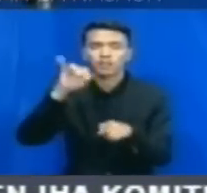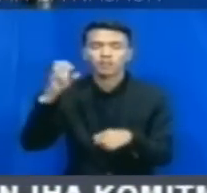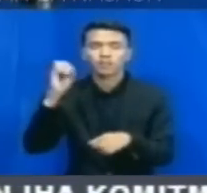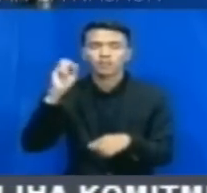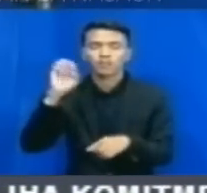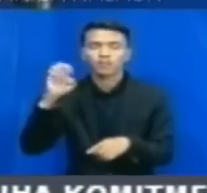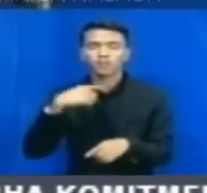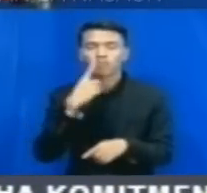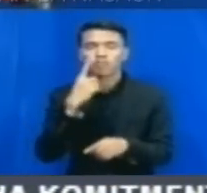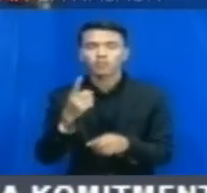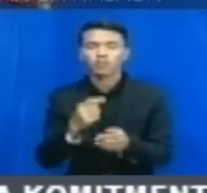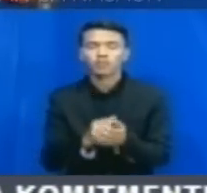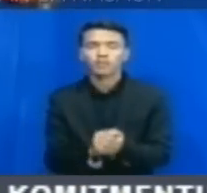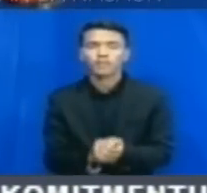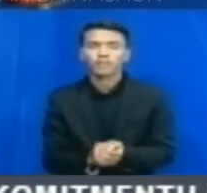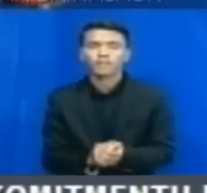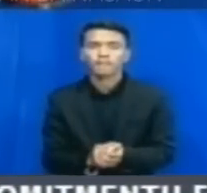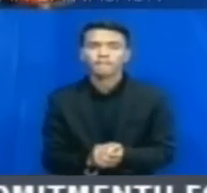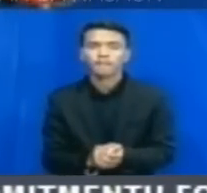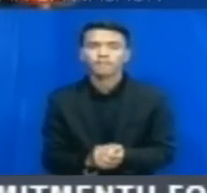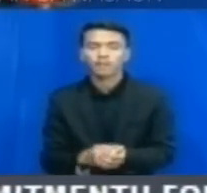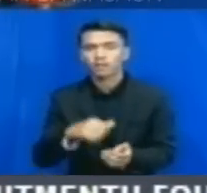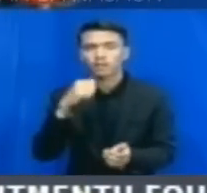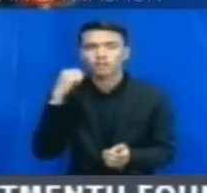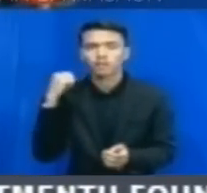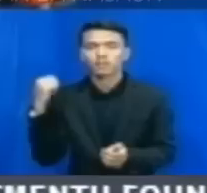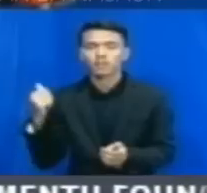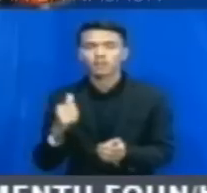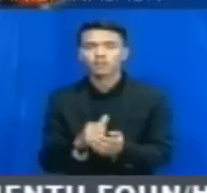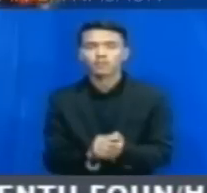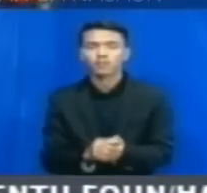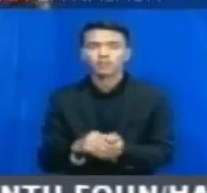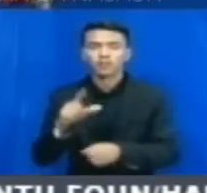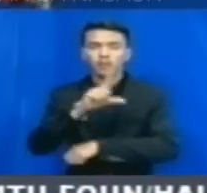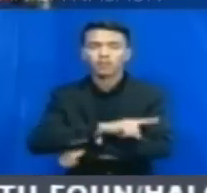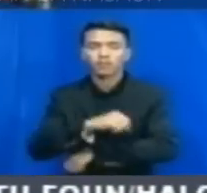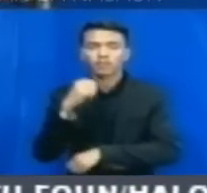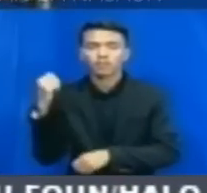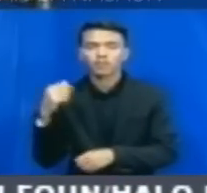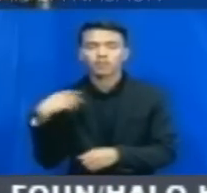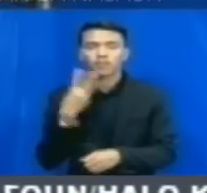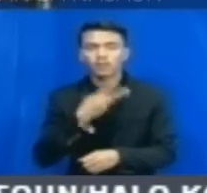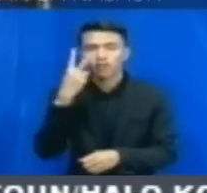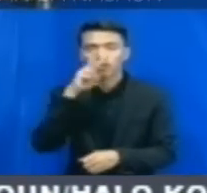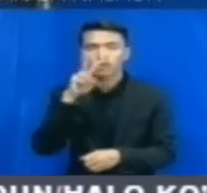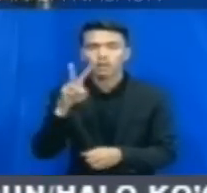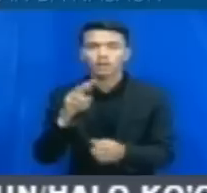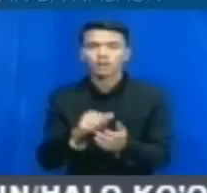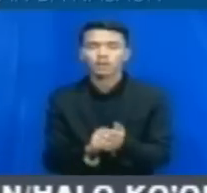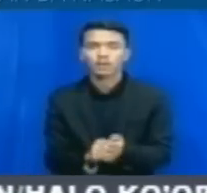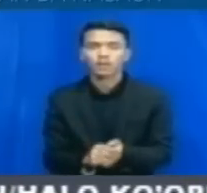Kazu ida nene kazu seru, kazu de seru tebes. Durante loro hira itu tak kompanya los kalai. Provas nega